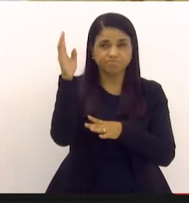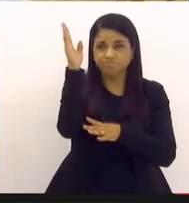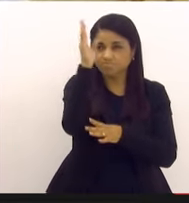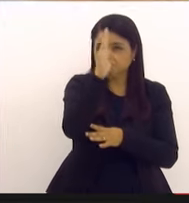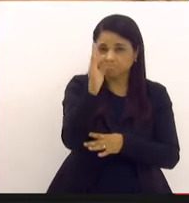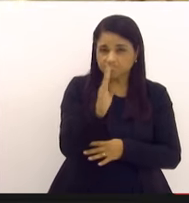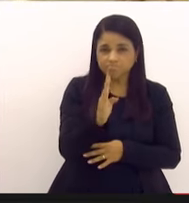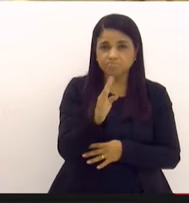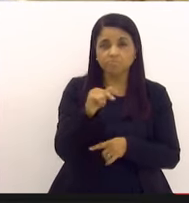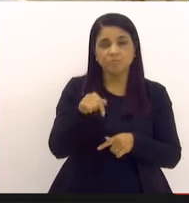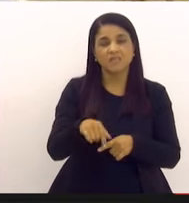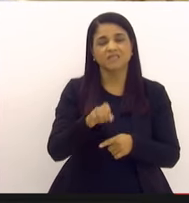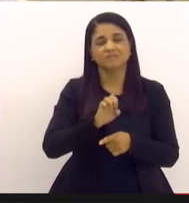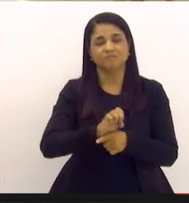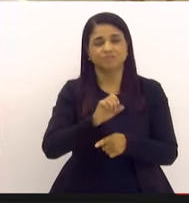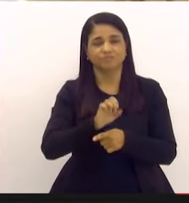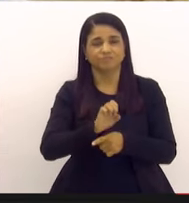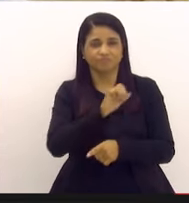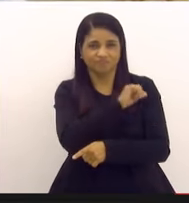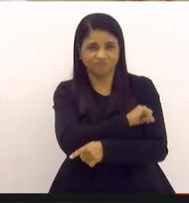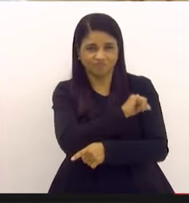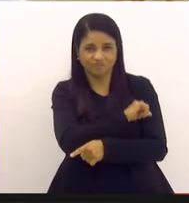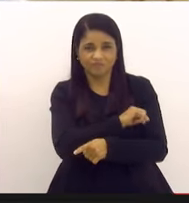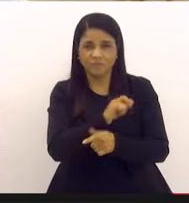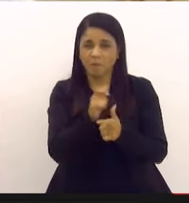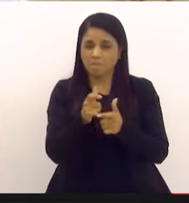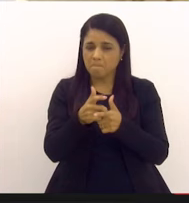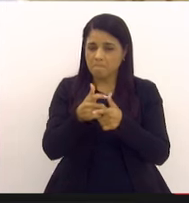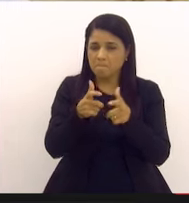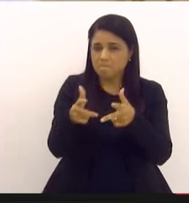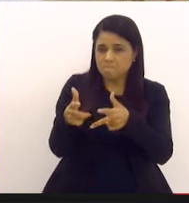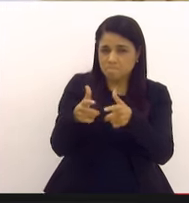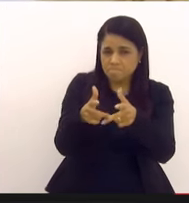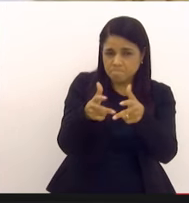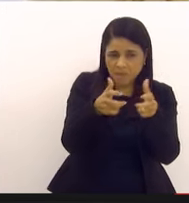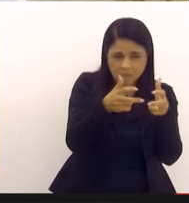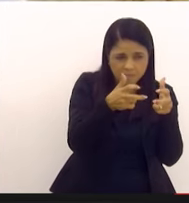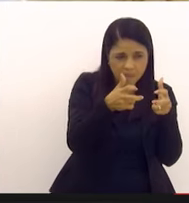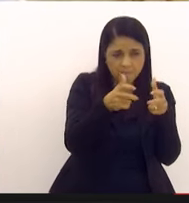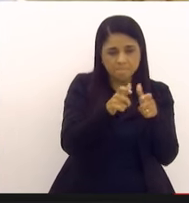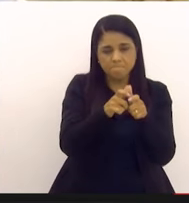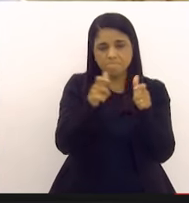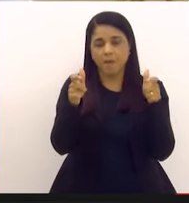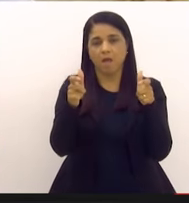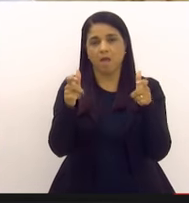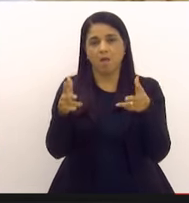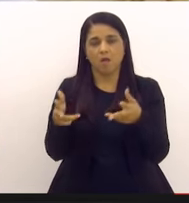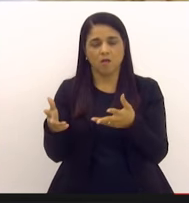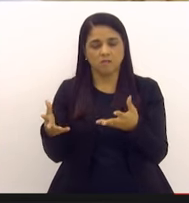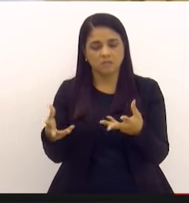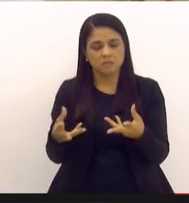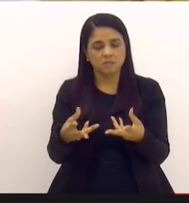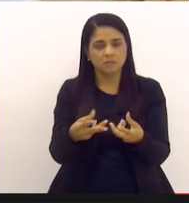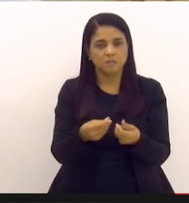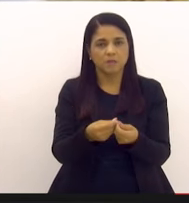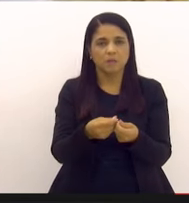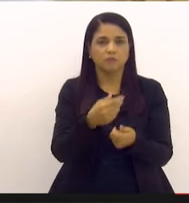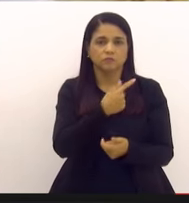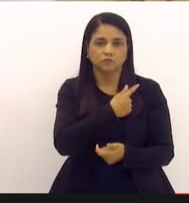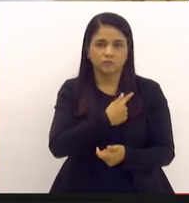é? Mas no Rio de Janeiro nós percebemos, sentimos a sensibilidade do nosso governador